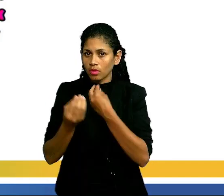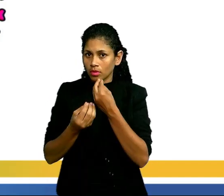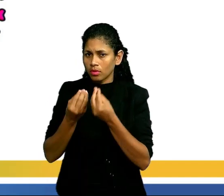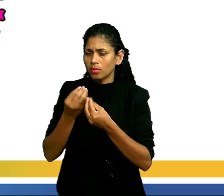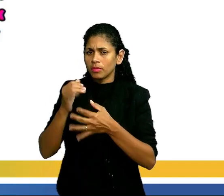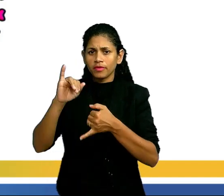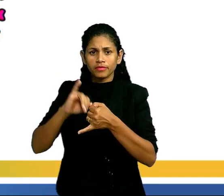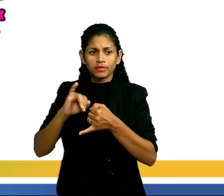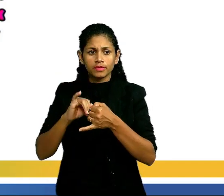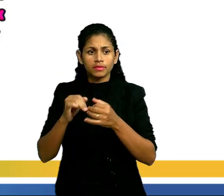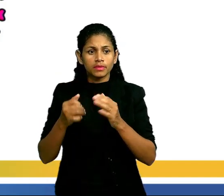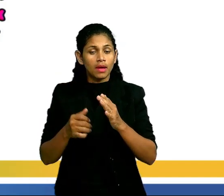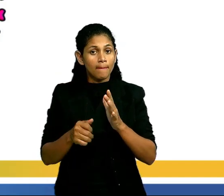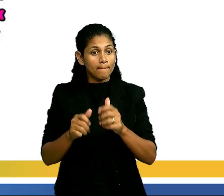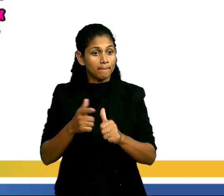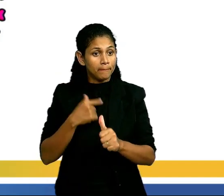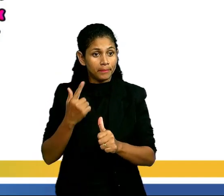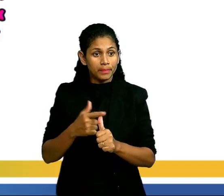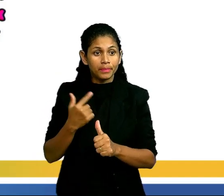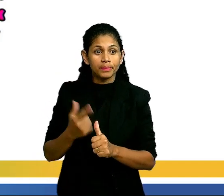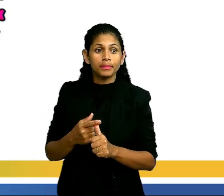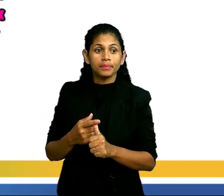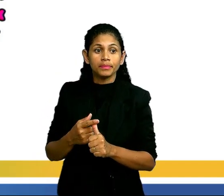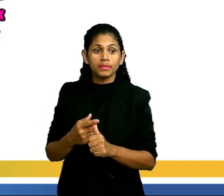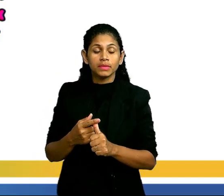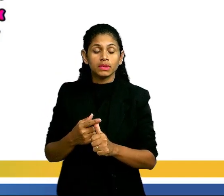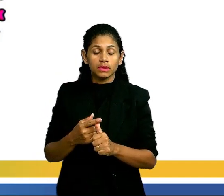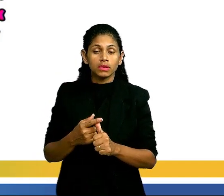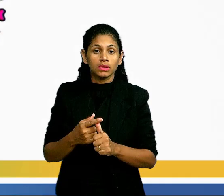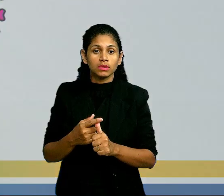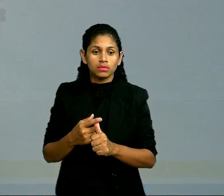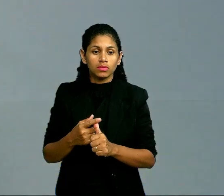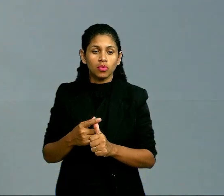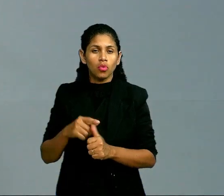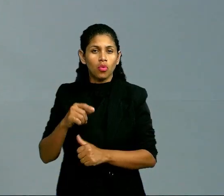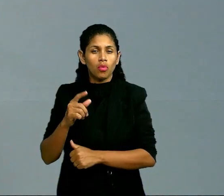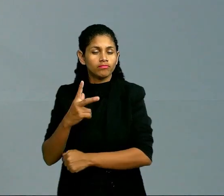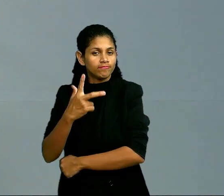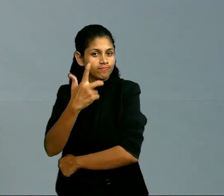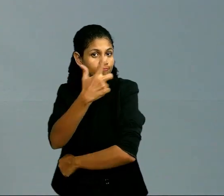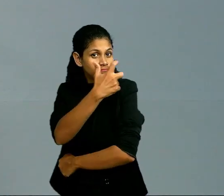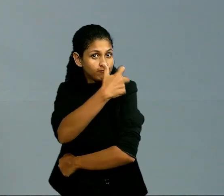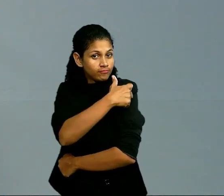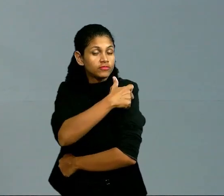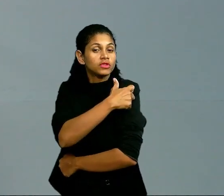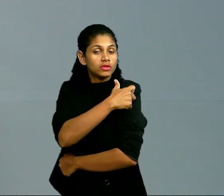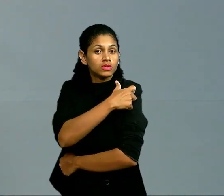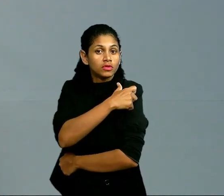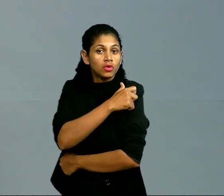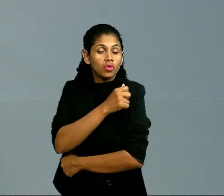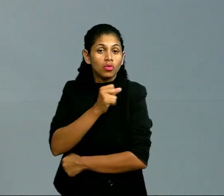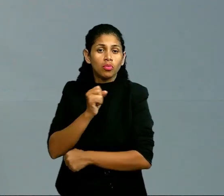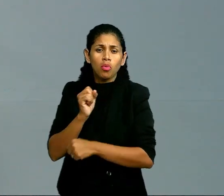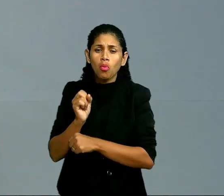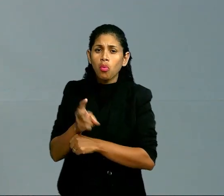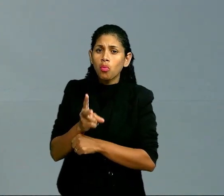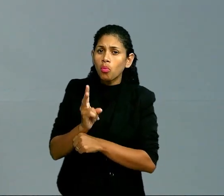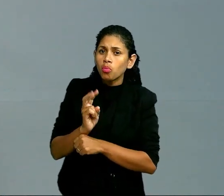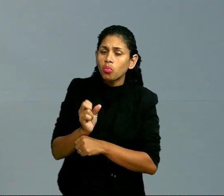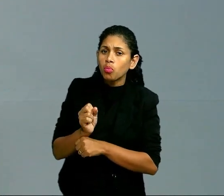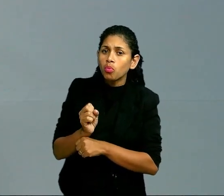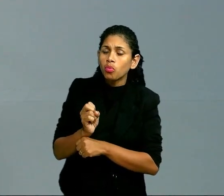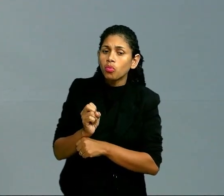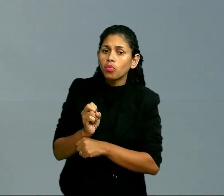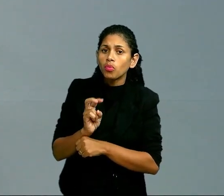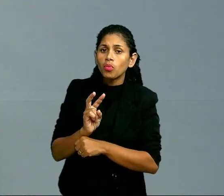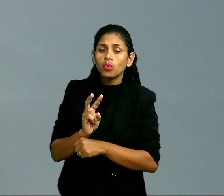feitas? A primeira aqui, ó, temos uma vacina com vírus inativados, ou seja, vírus mortos. Ah, professora, mas como é que eles conseguem